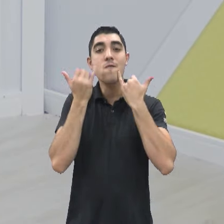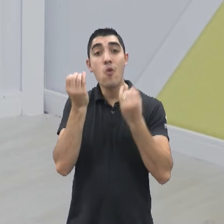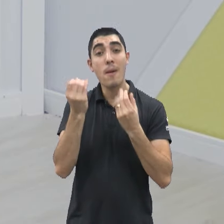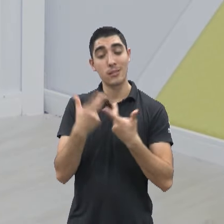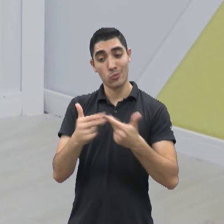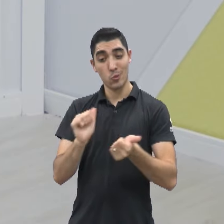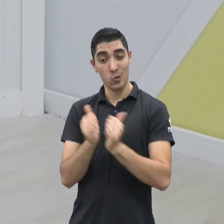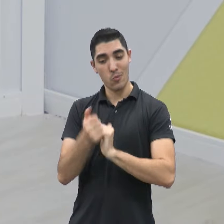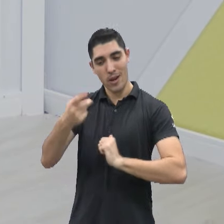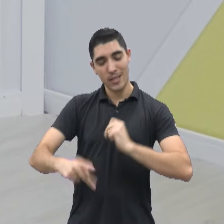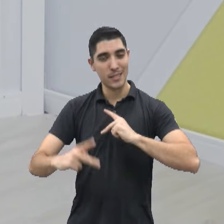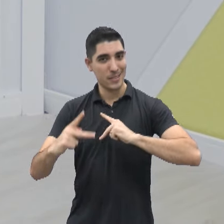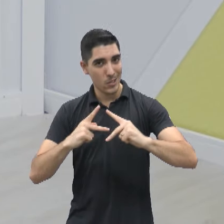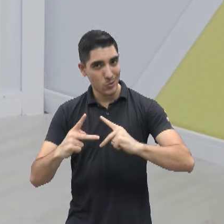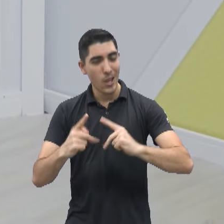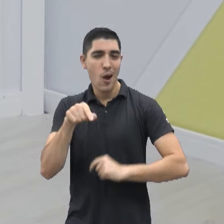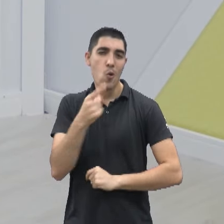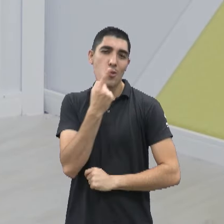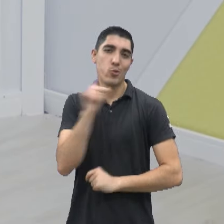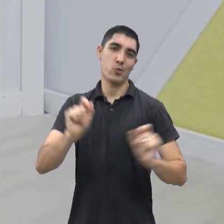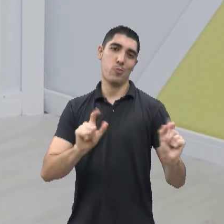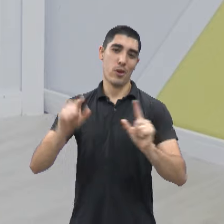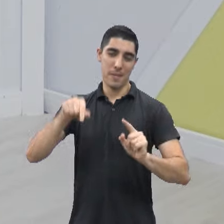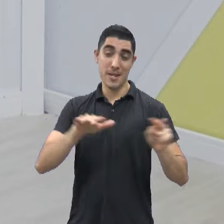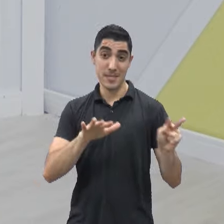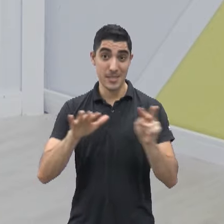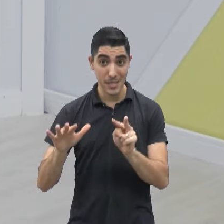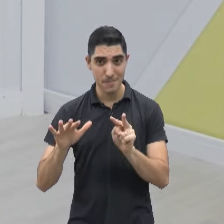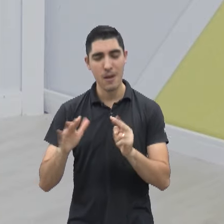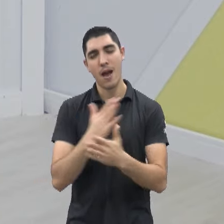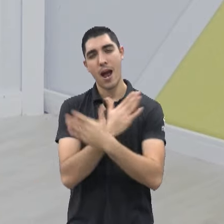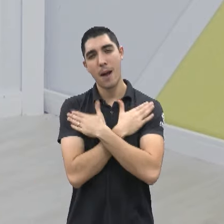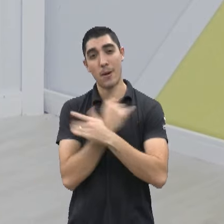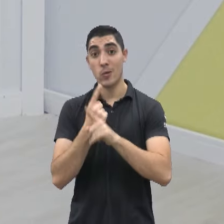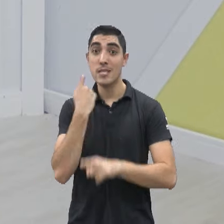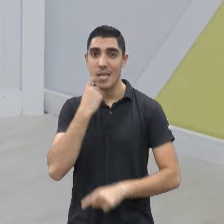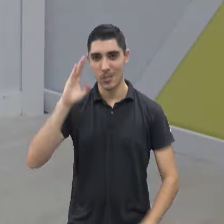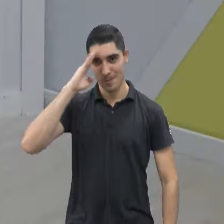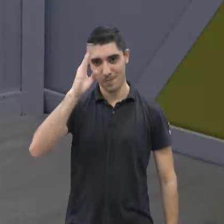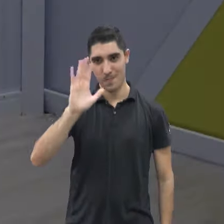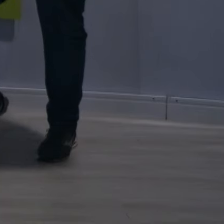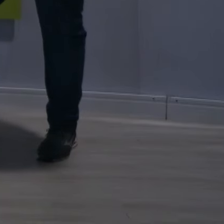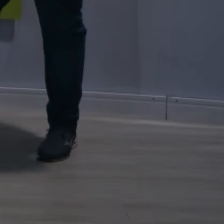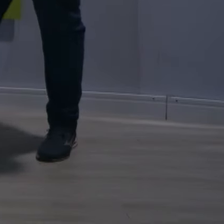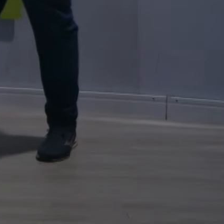atualizadaço sobre os esportes de São José dos Campos. Grande abraço, até sexta. Tchau, tchau.